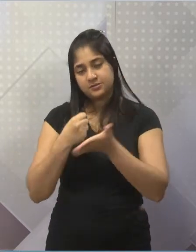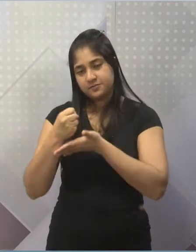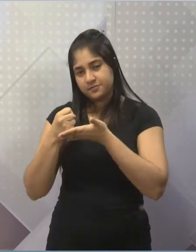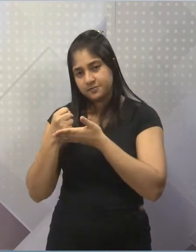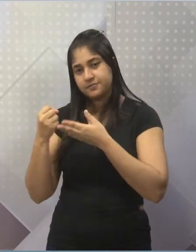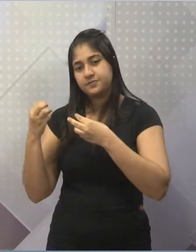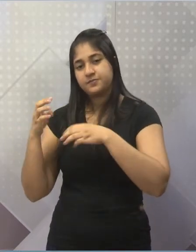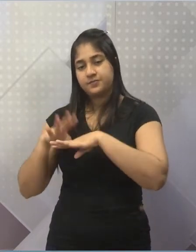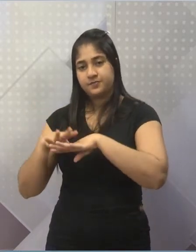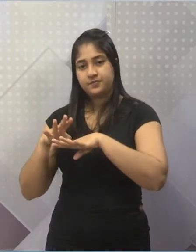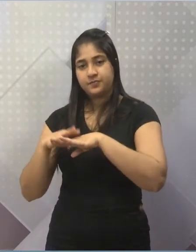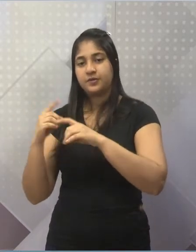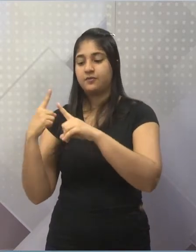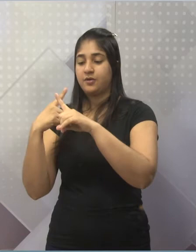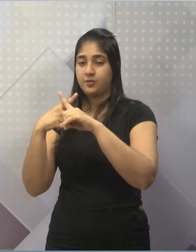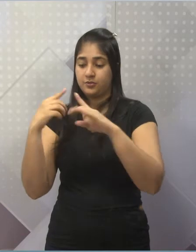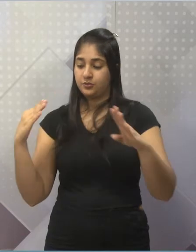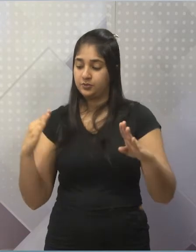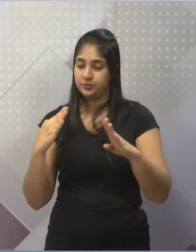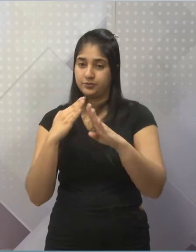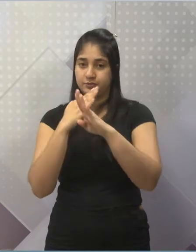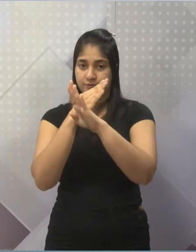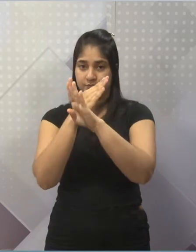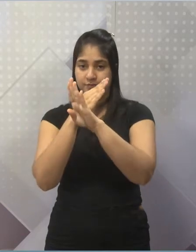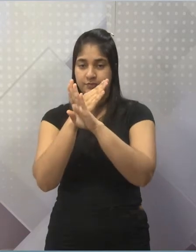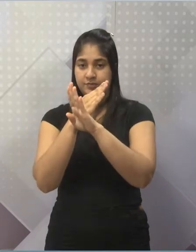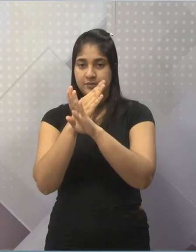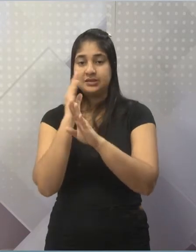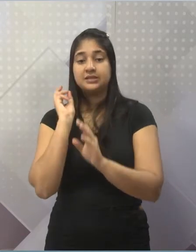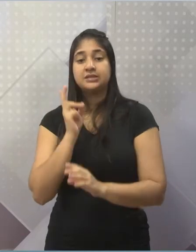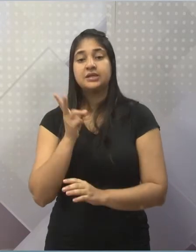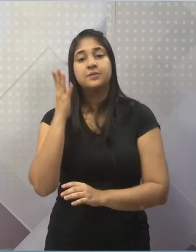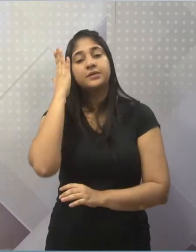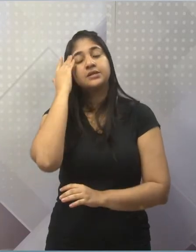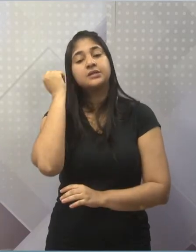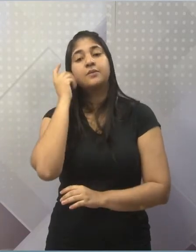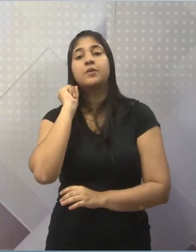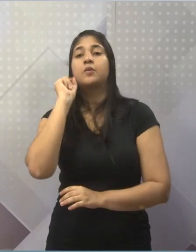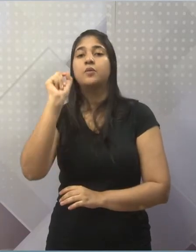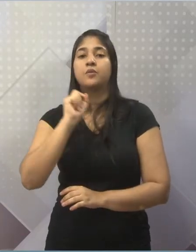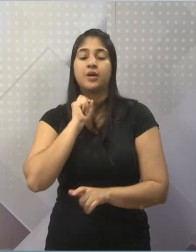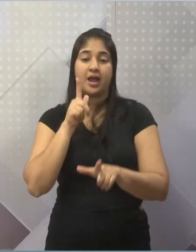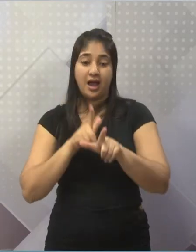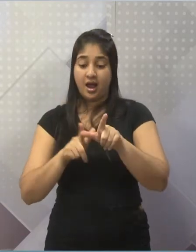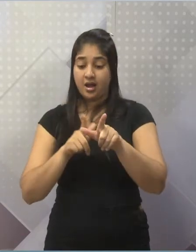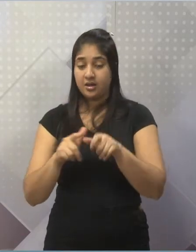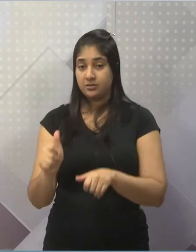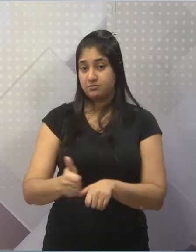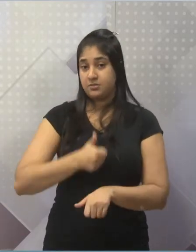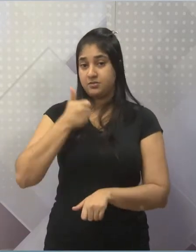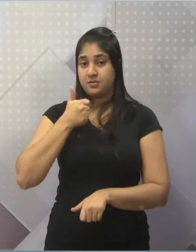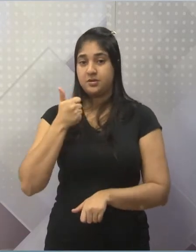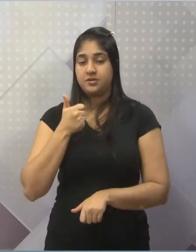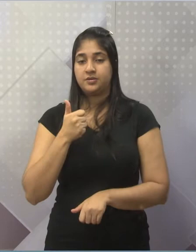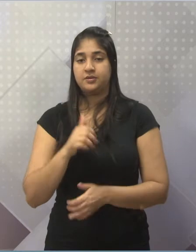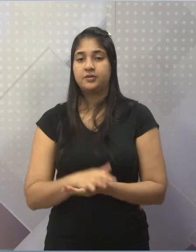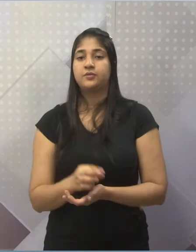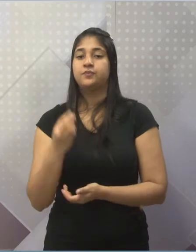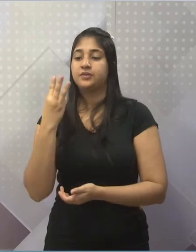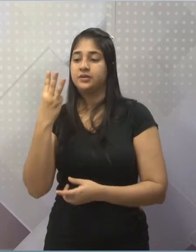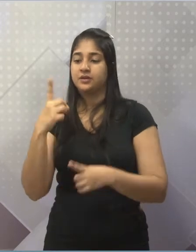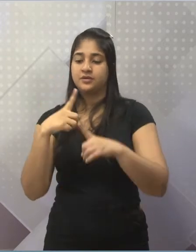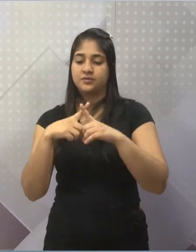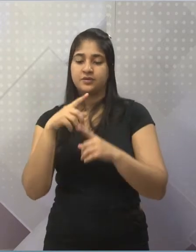fundamental, a gente multiplica assim, procurando sempre fazer a da letra primeiro, 3 vezes